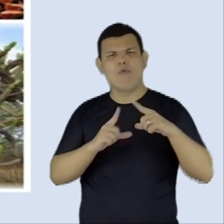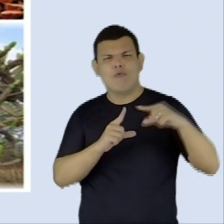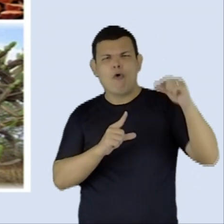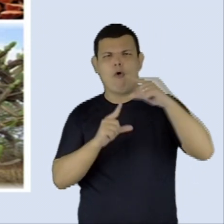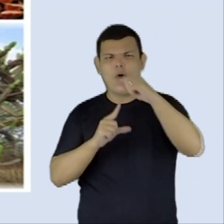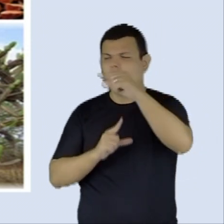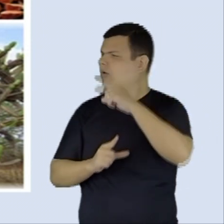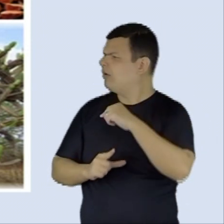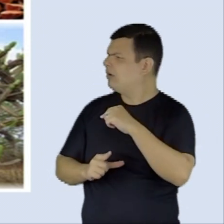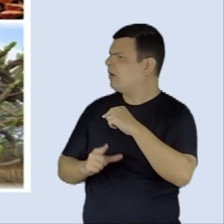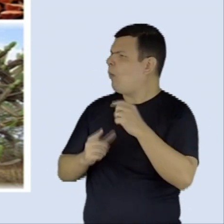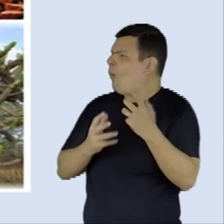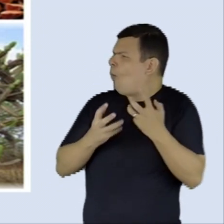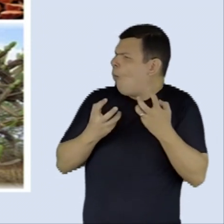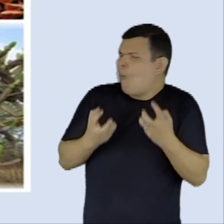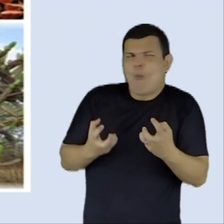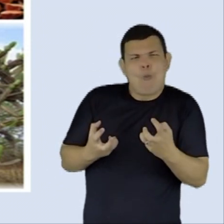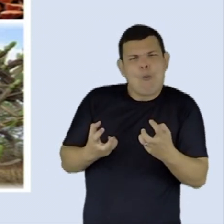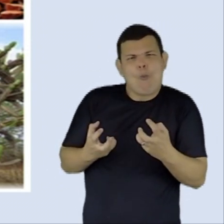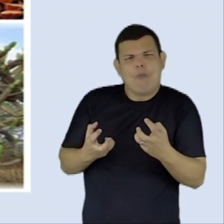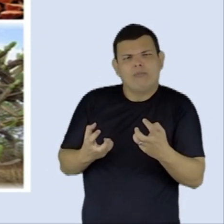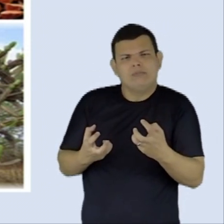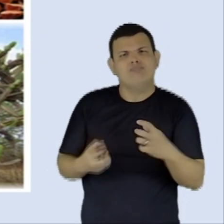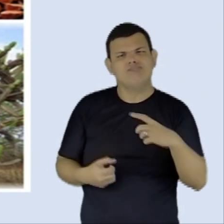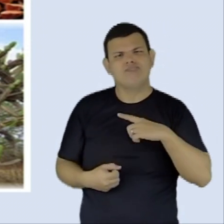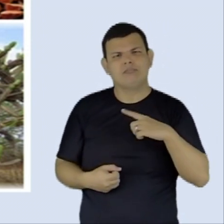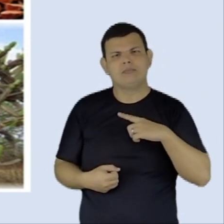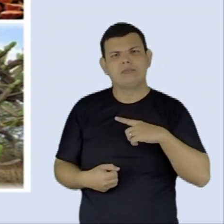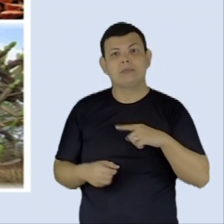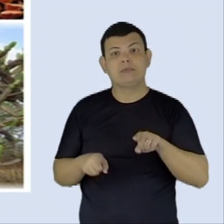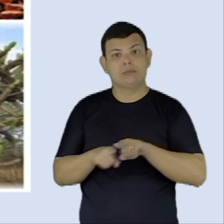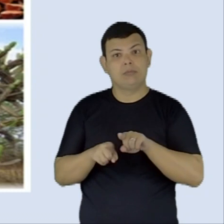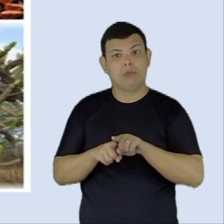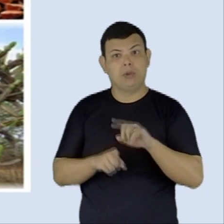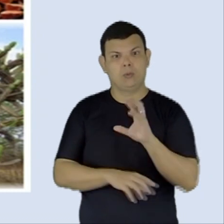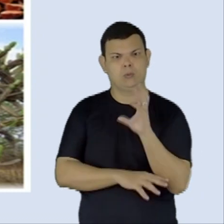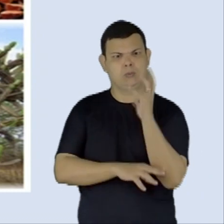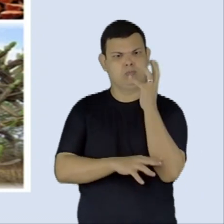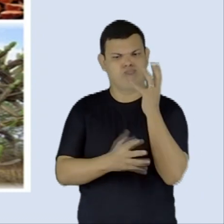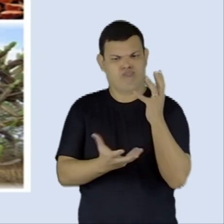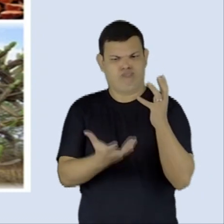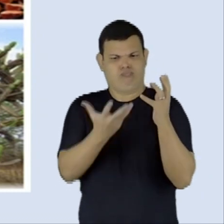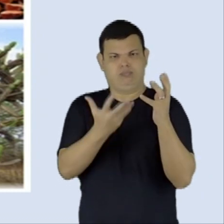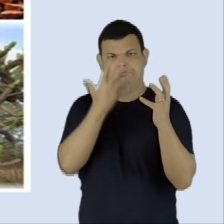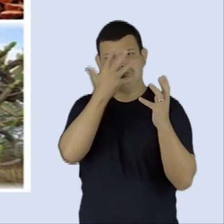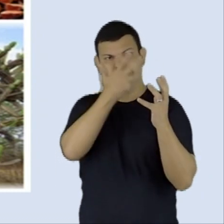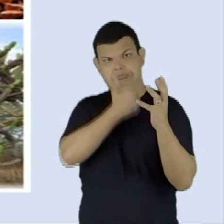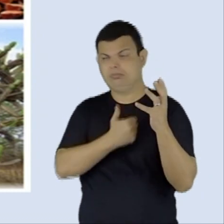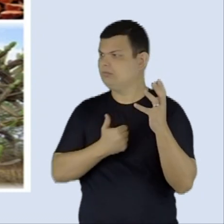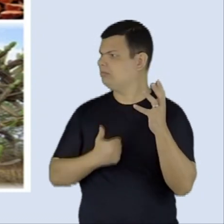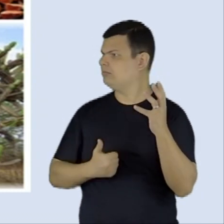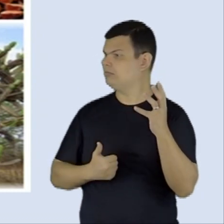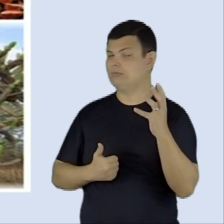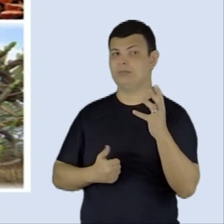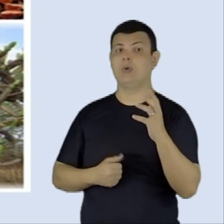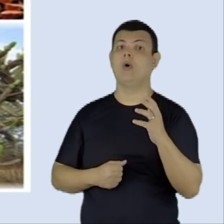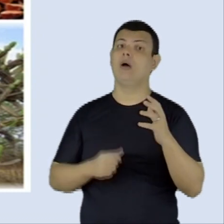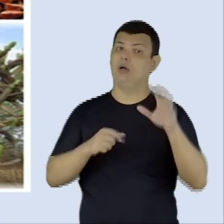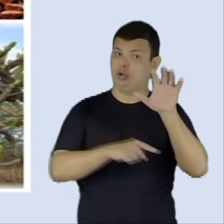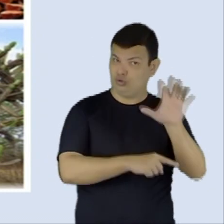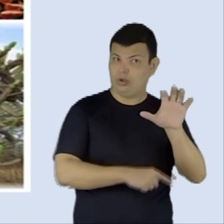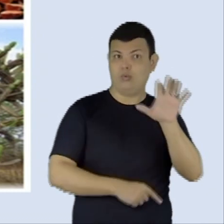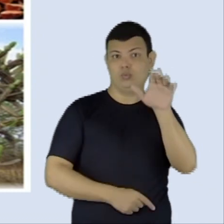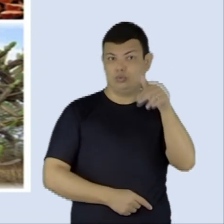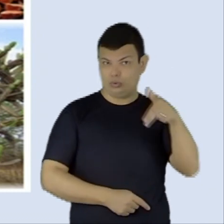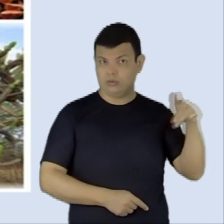uma árvore ressecada, mas também nós temos plantas um pouco mais vivas nessas imagens. Então, lá no Nordeste, nós